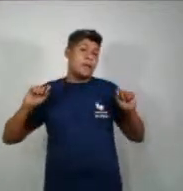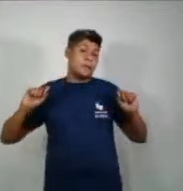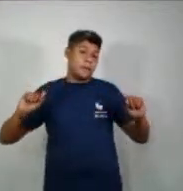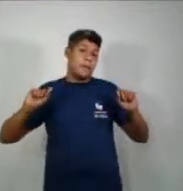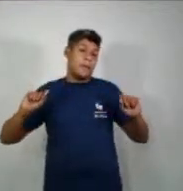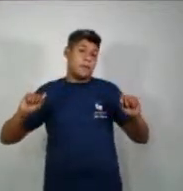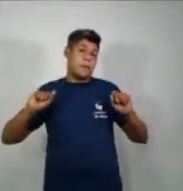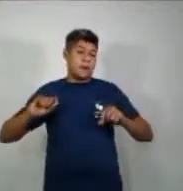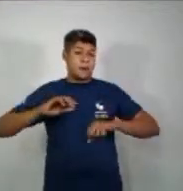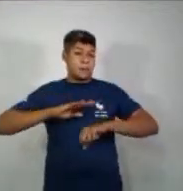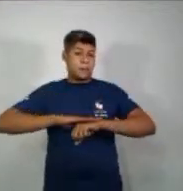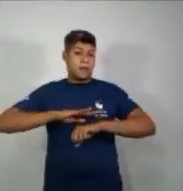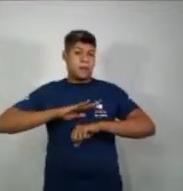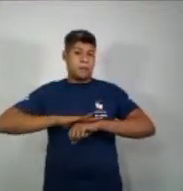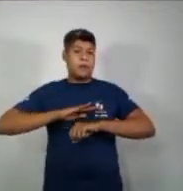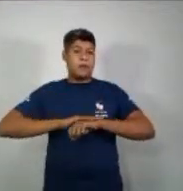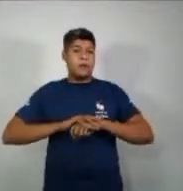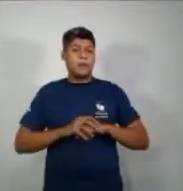outro momento